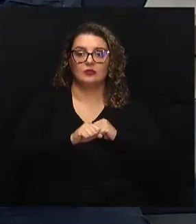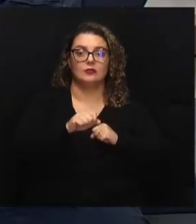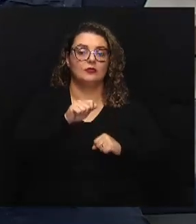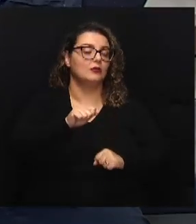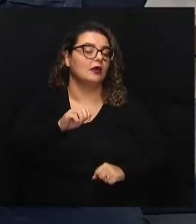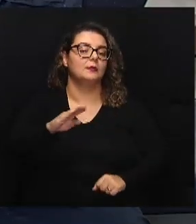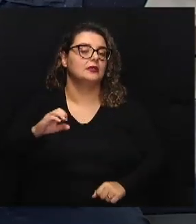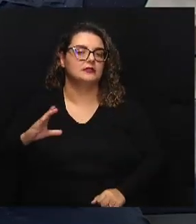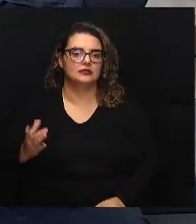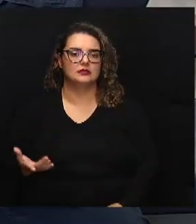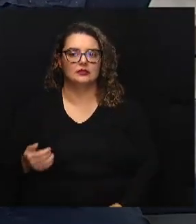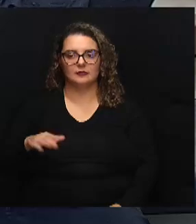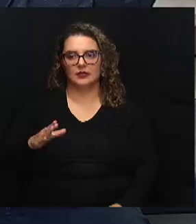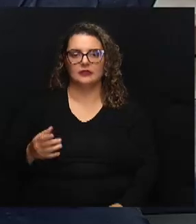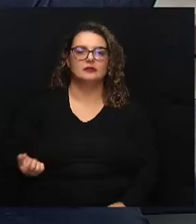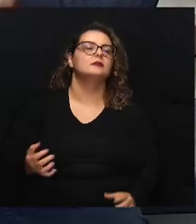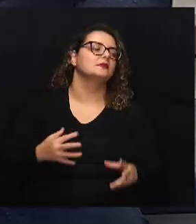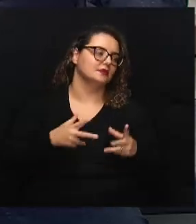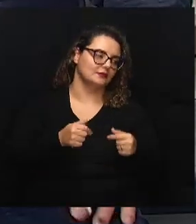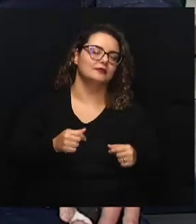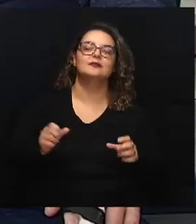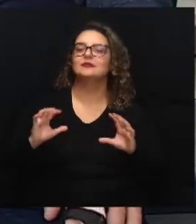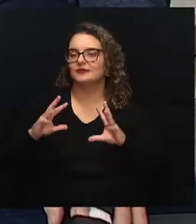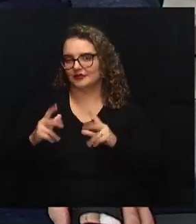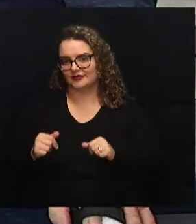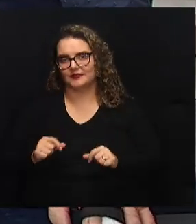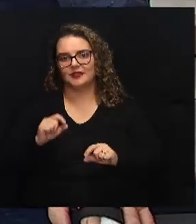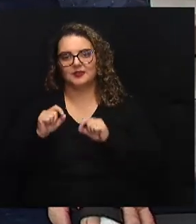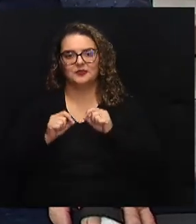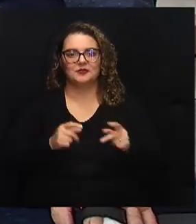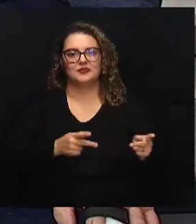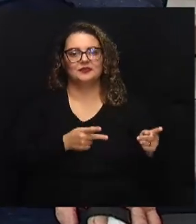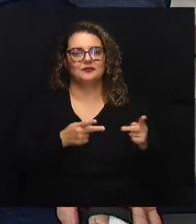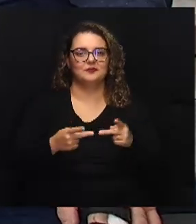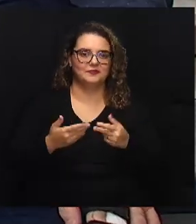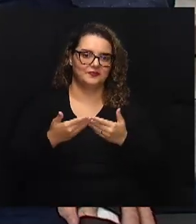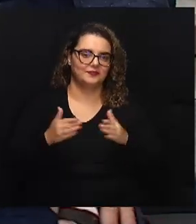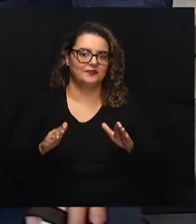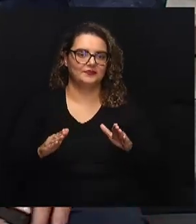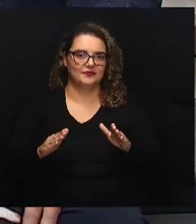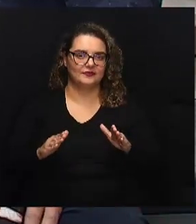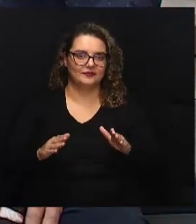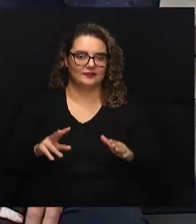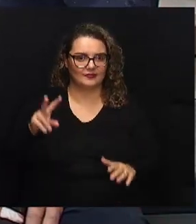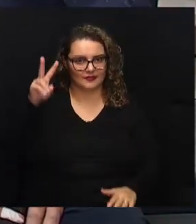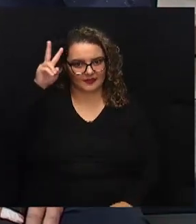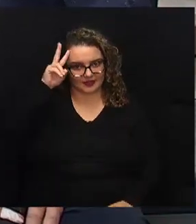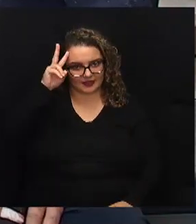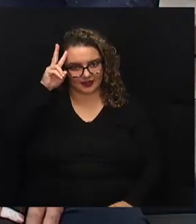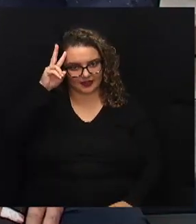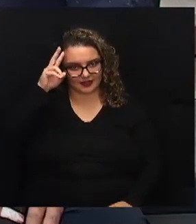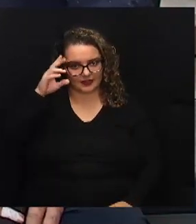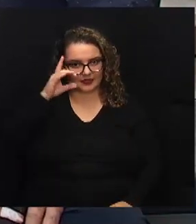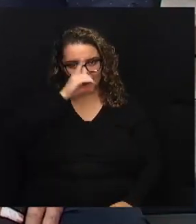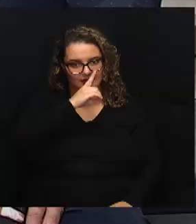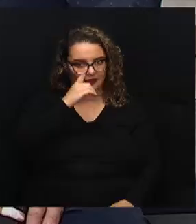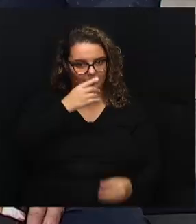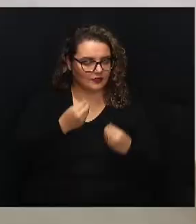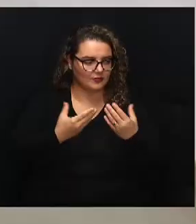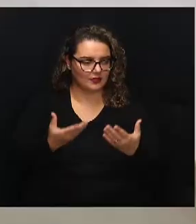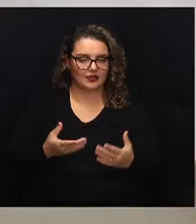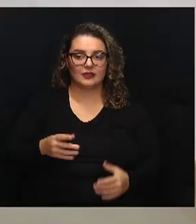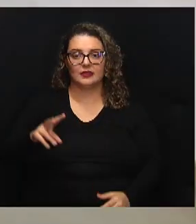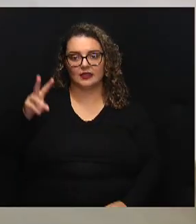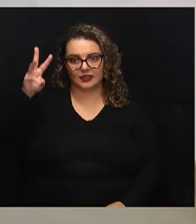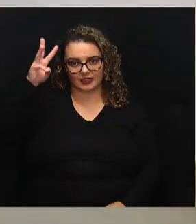disso. É para todo mundo. É para todo mundo. E para quem quiser visitar, fica aberto de segunda a domingo? Não, fica